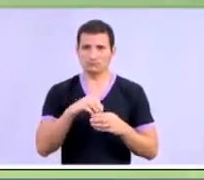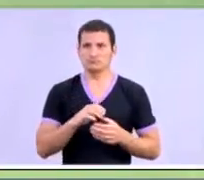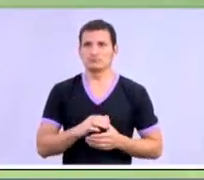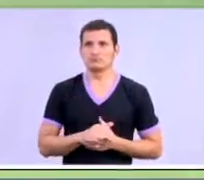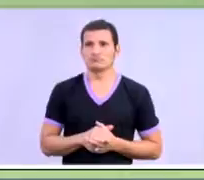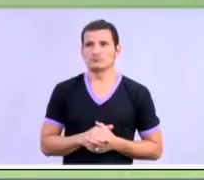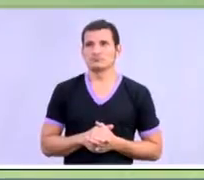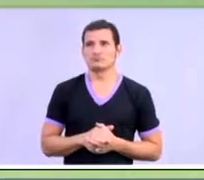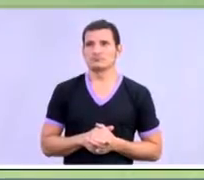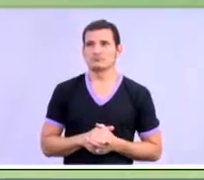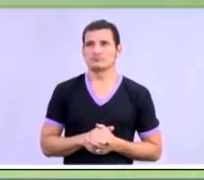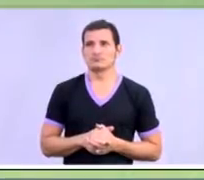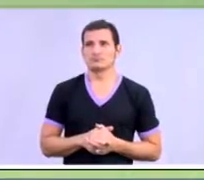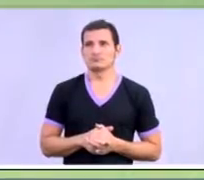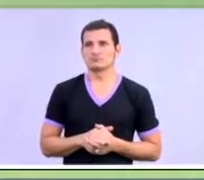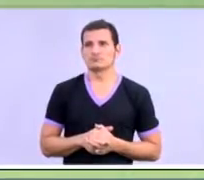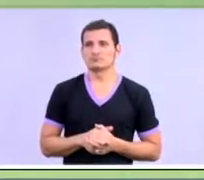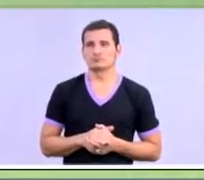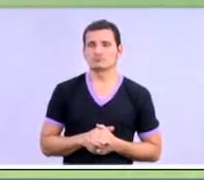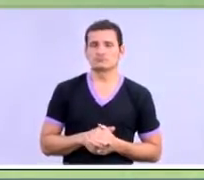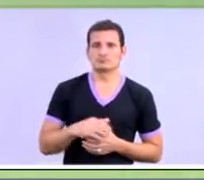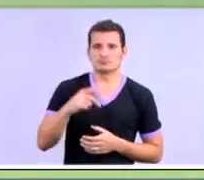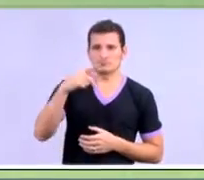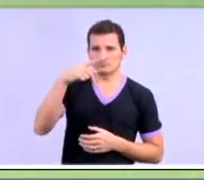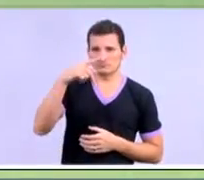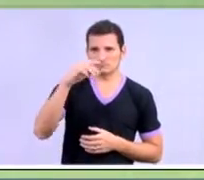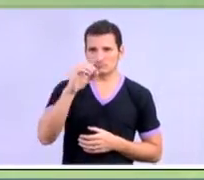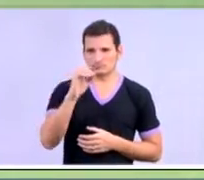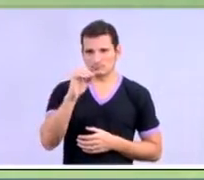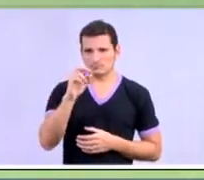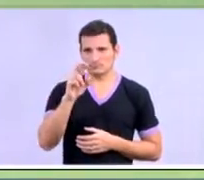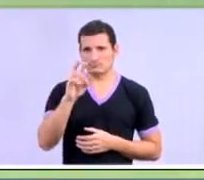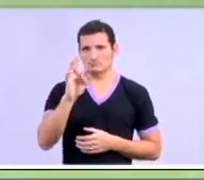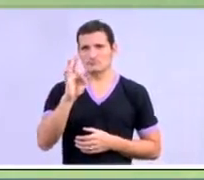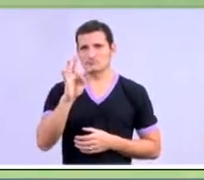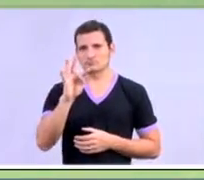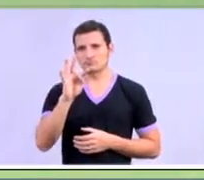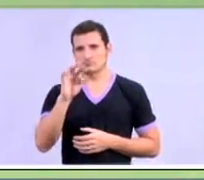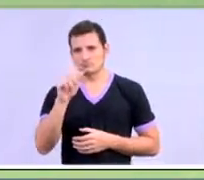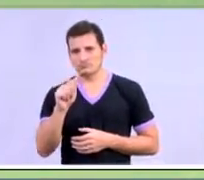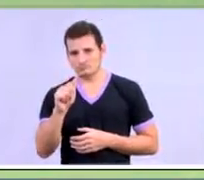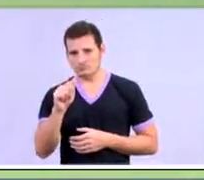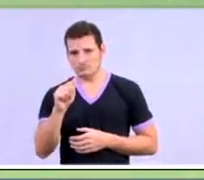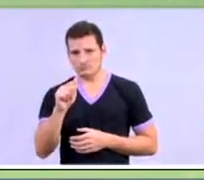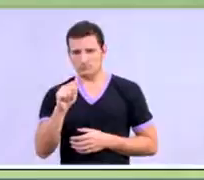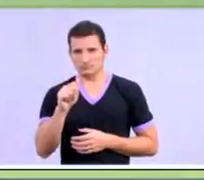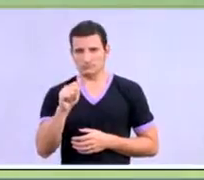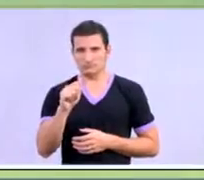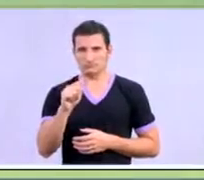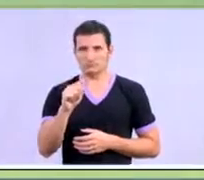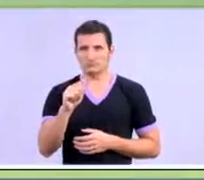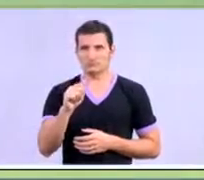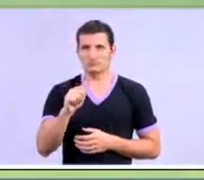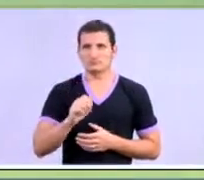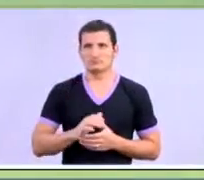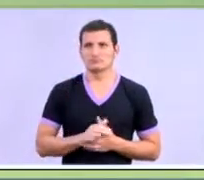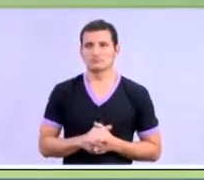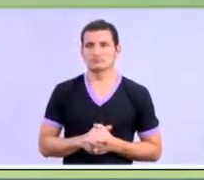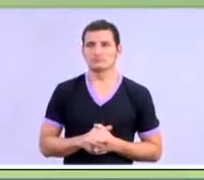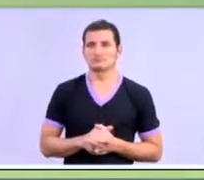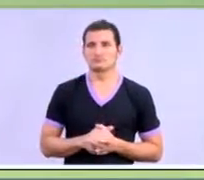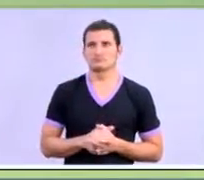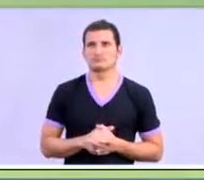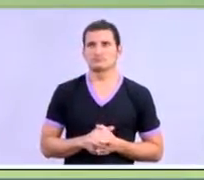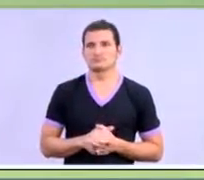aqui, a porta como um endereçamento, vamos chamar, se é que a gente pode chamar assim, né? Ou port em inglês,